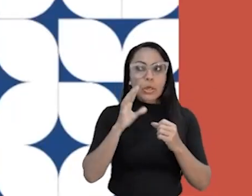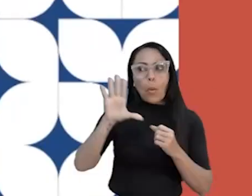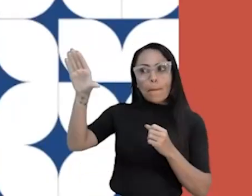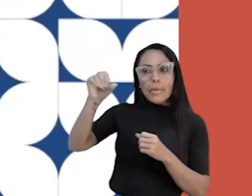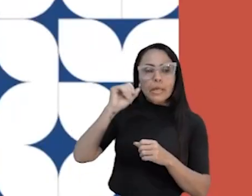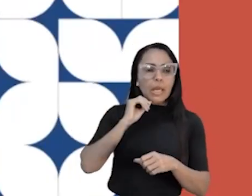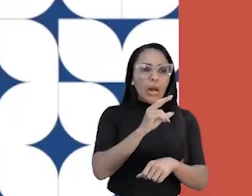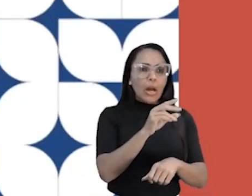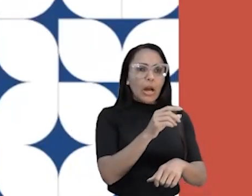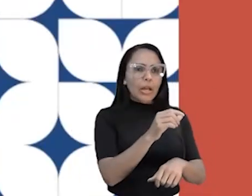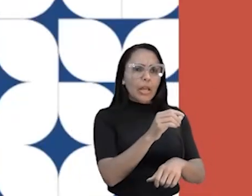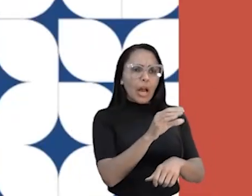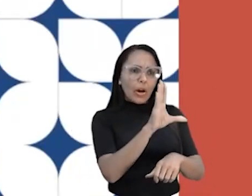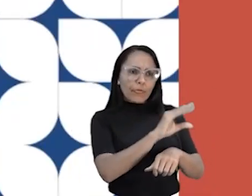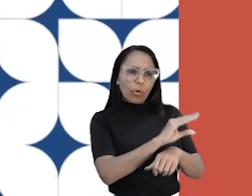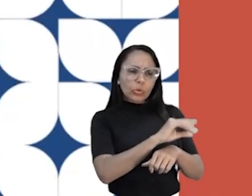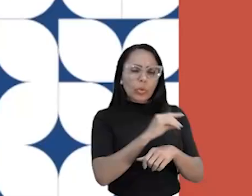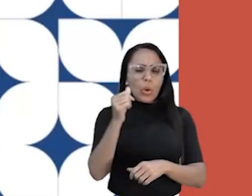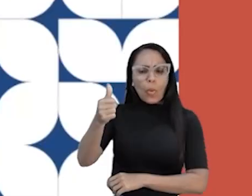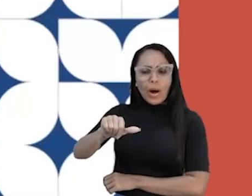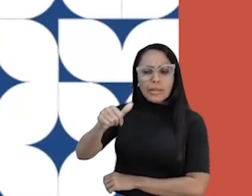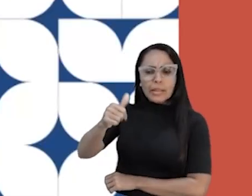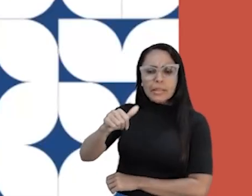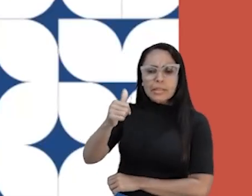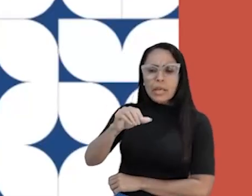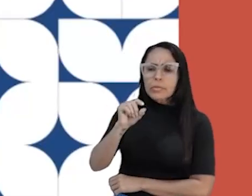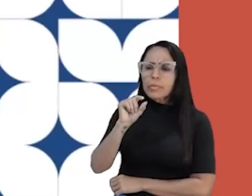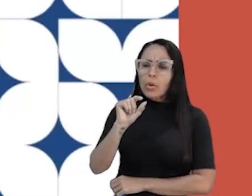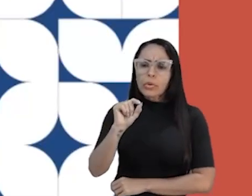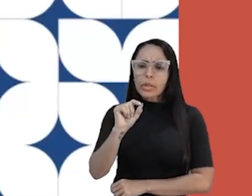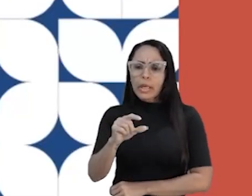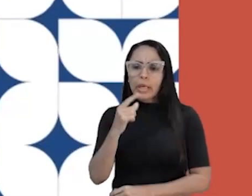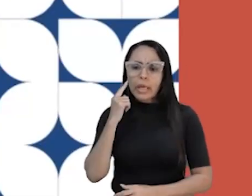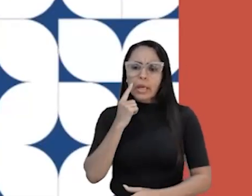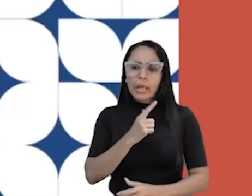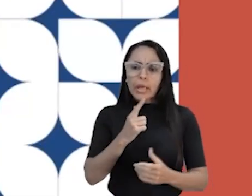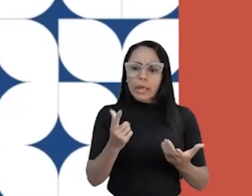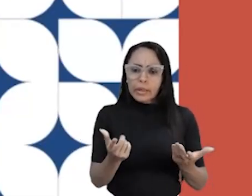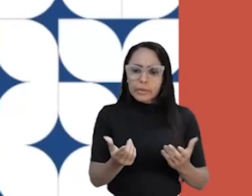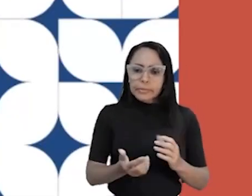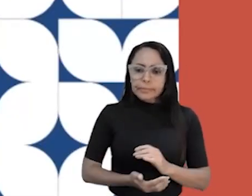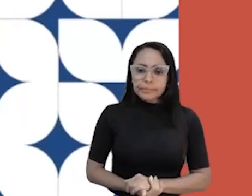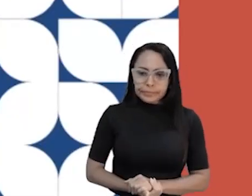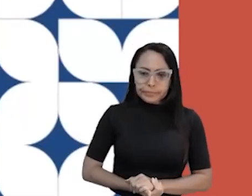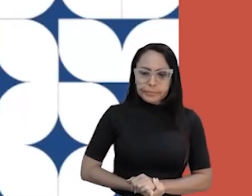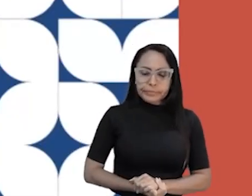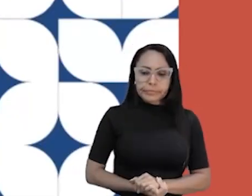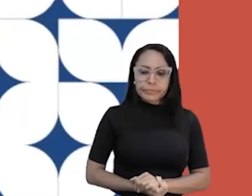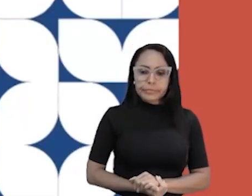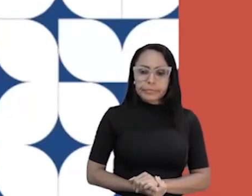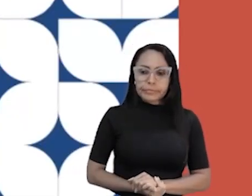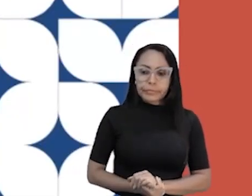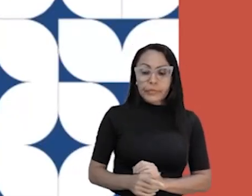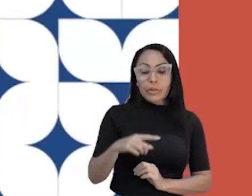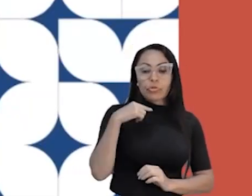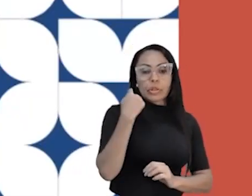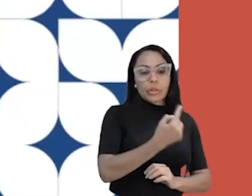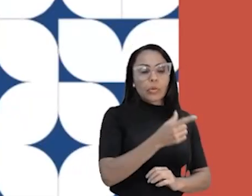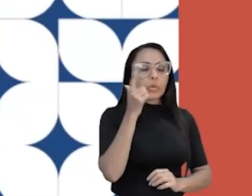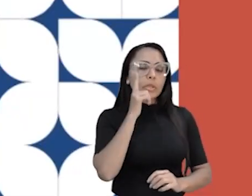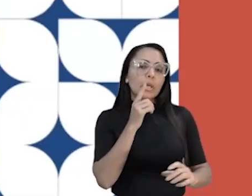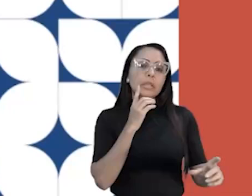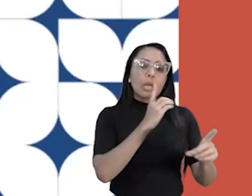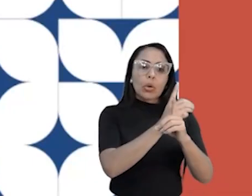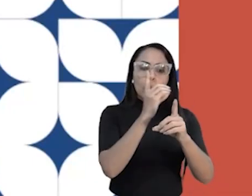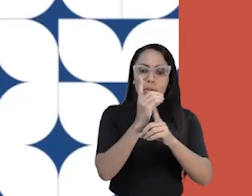e analisei o que é o módulo. Então, é onde está o Wall-E. Demora um pouquinho, mas a gente consegue